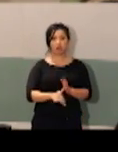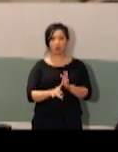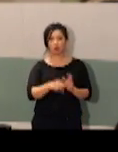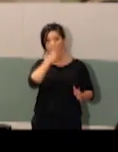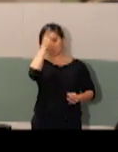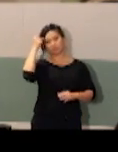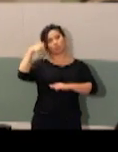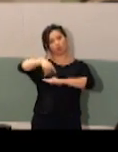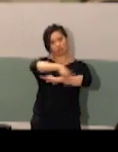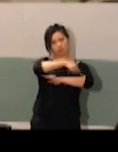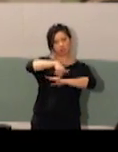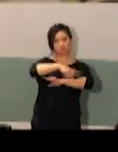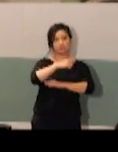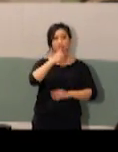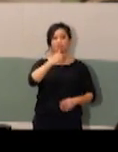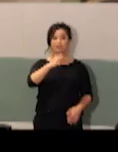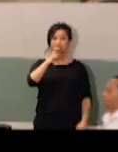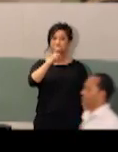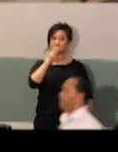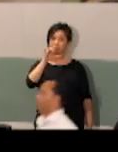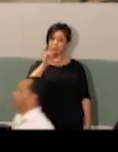759%. Furto de veículos,